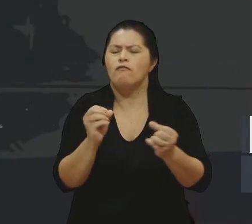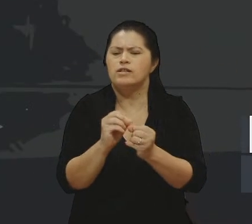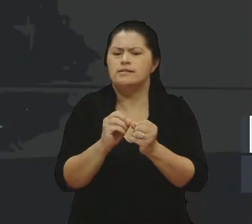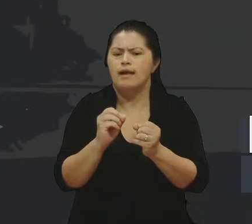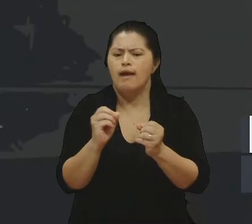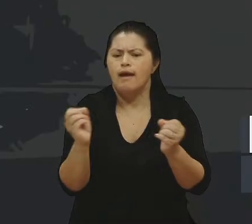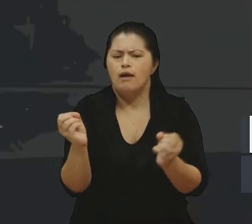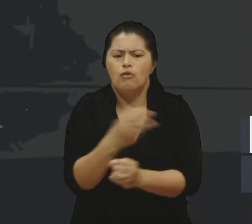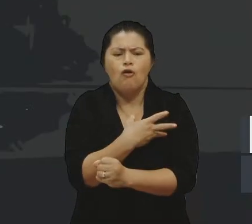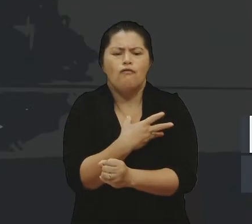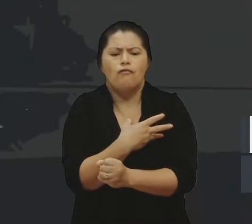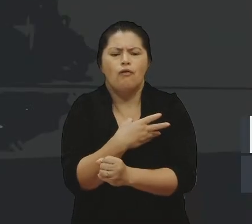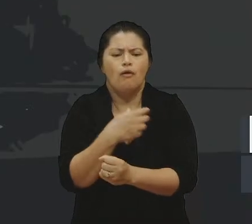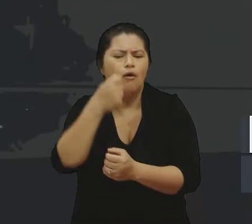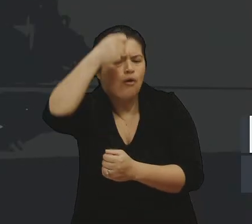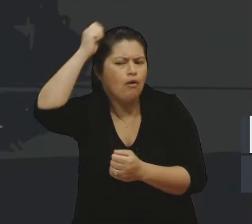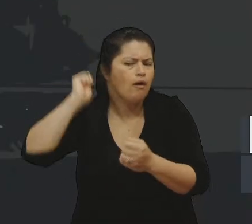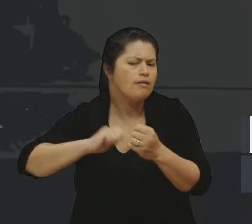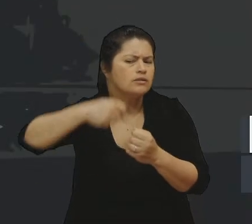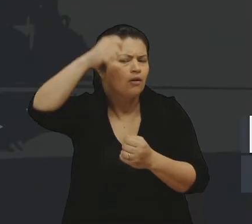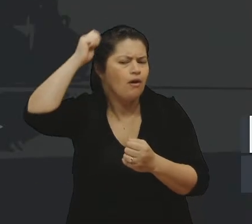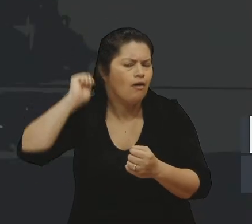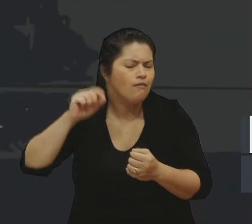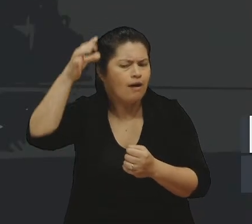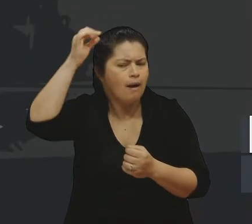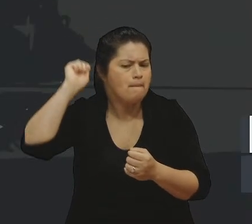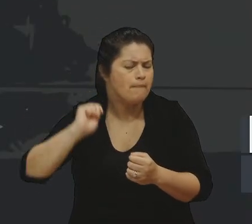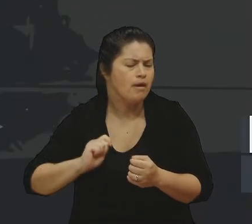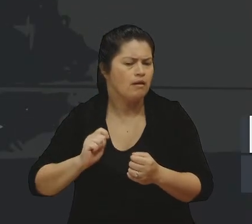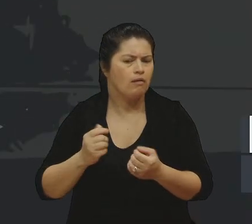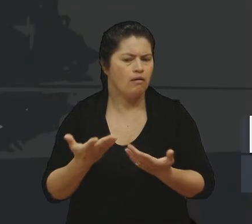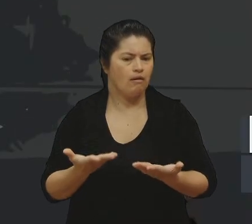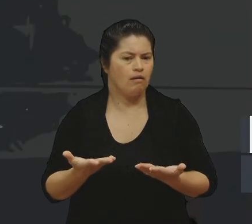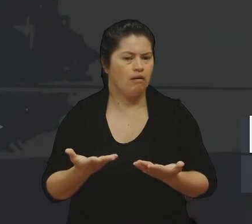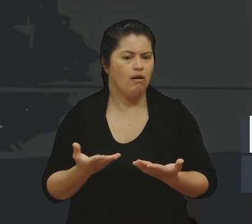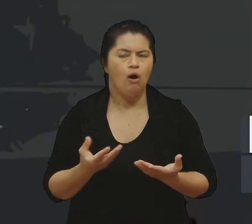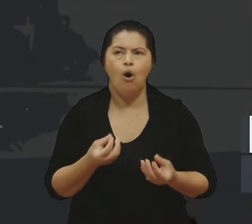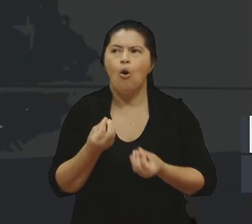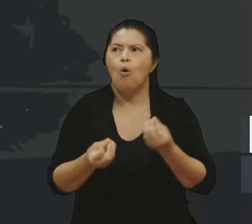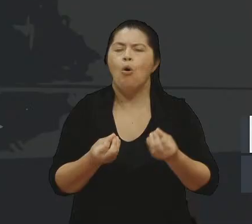cabelo? Pá, veio um monte de resposta lá. Como inovar